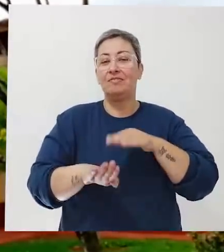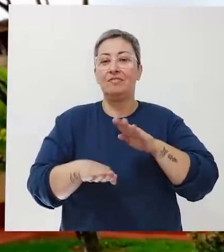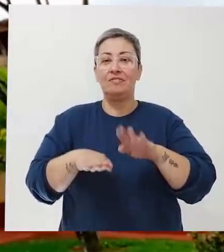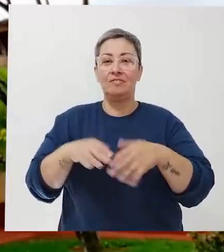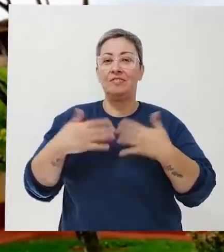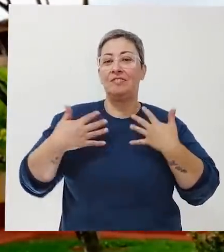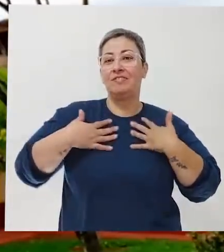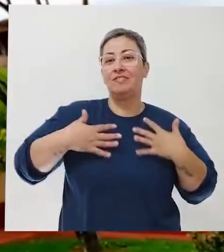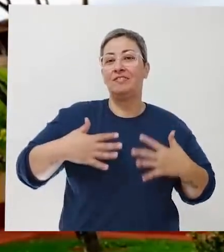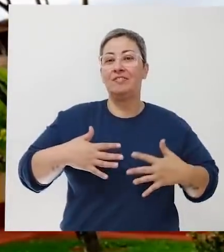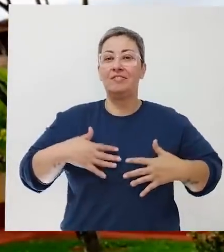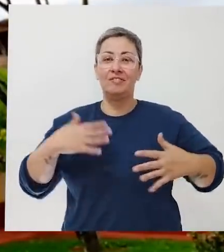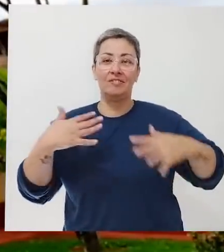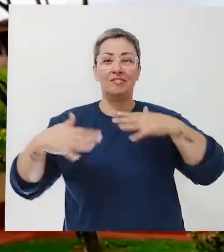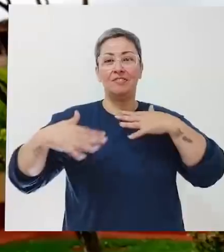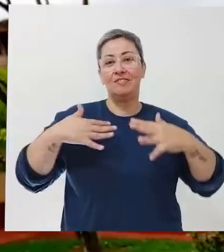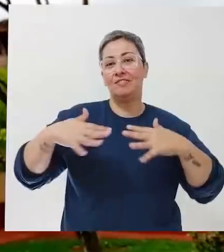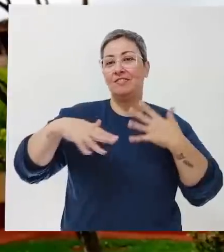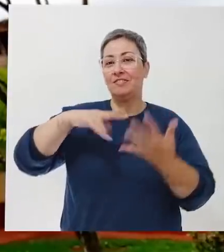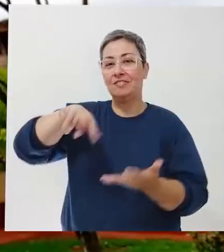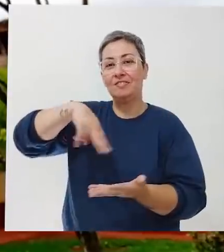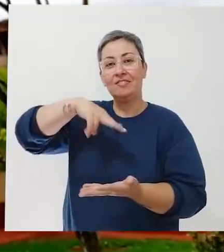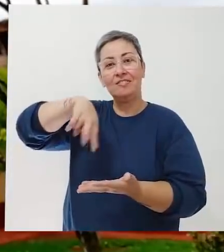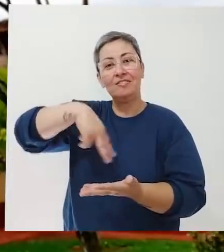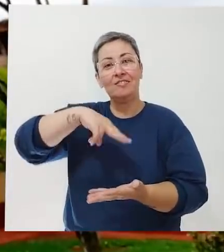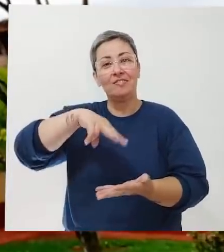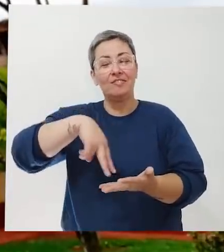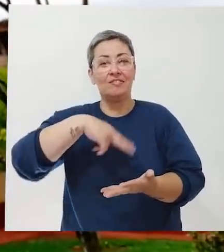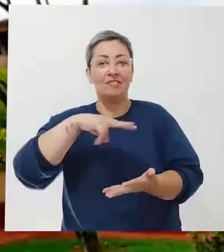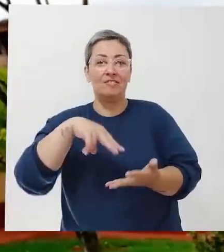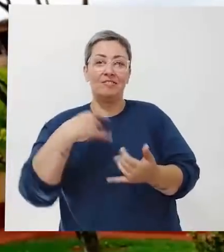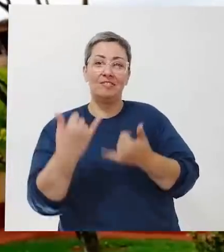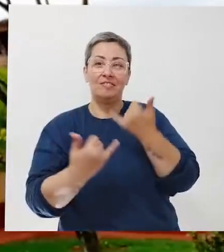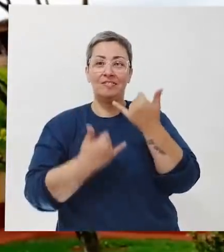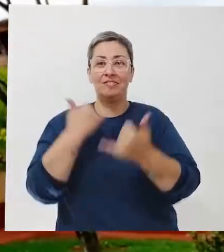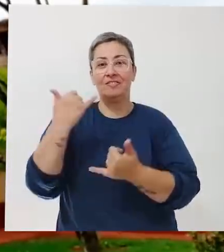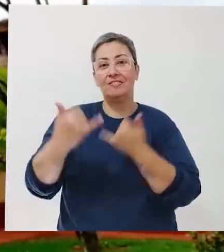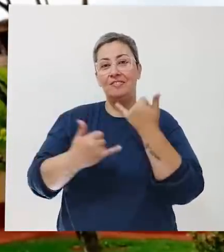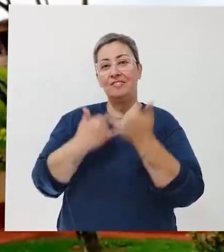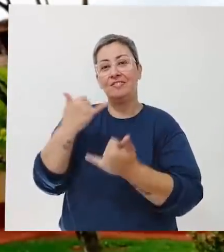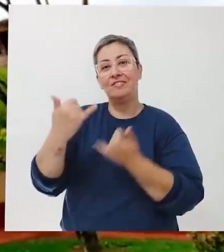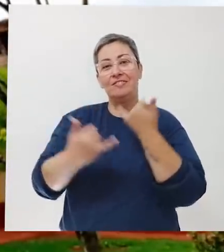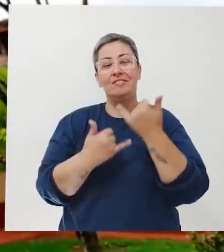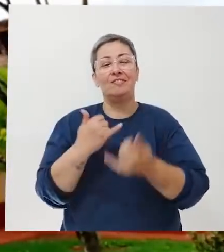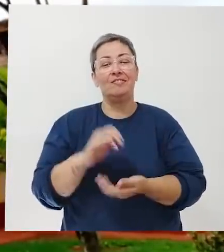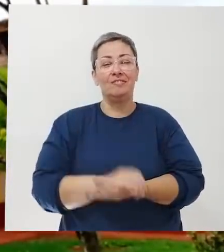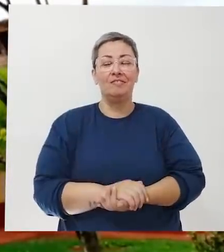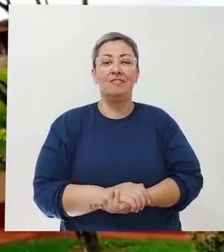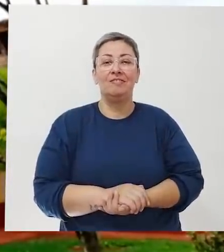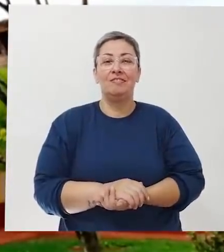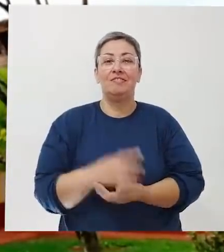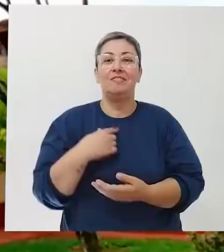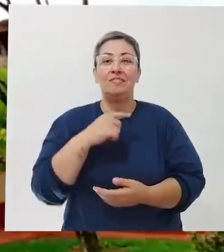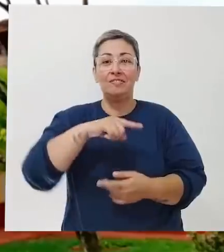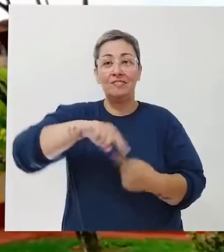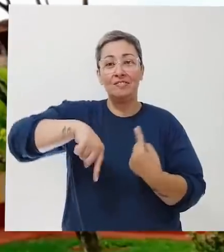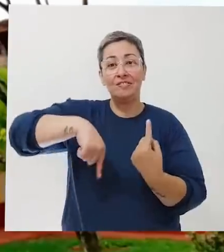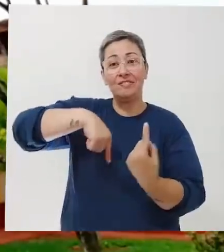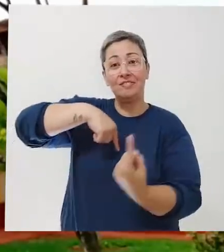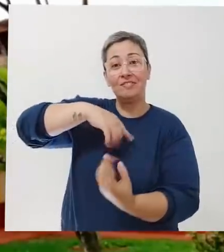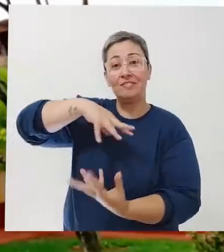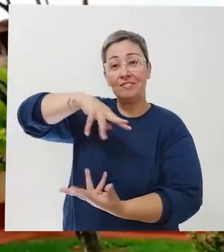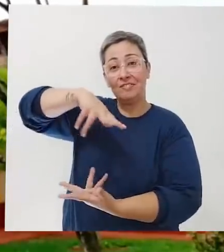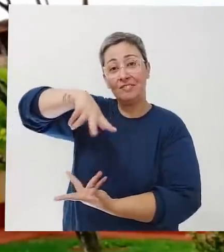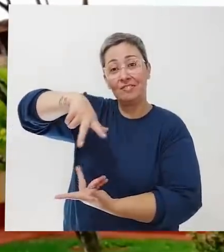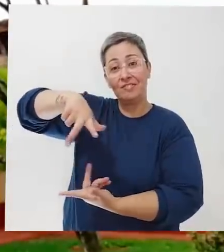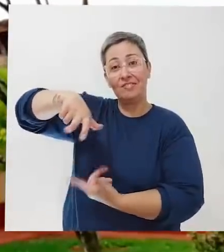pisa, pisa. Solta esse corpo. Dança, dança, dança, dança. Brinque, brinque, brinque, brinque. Vou dar a